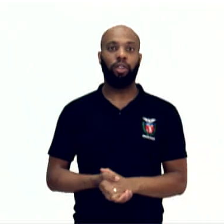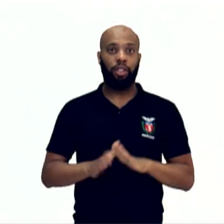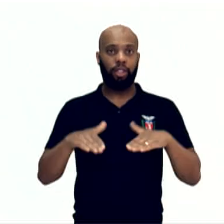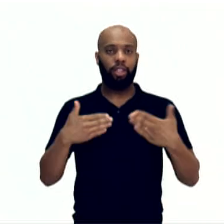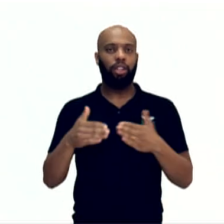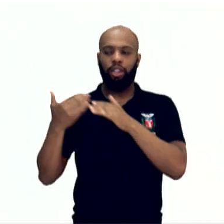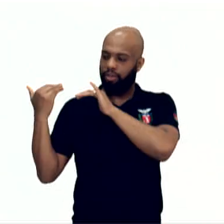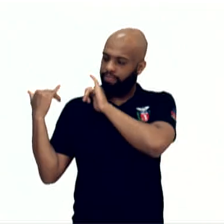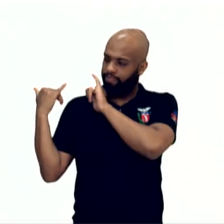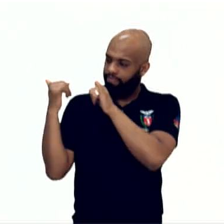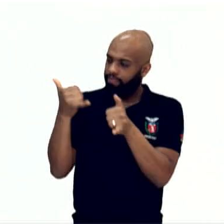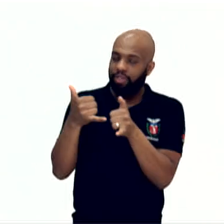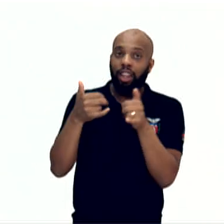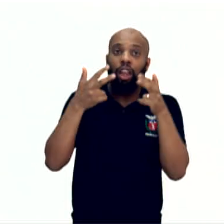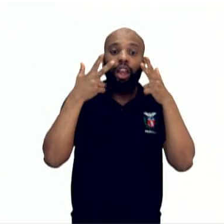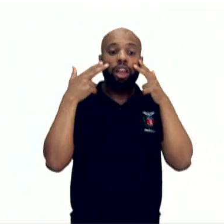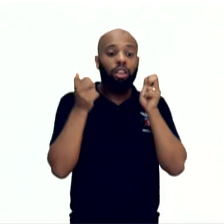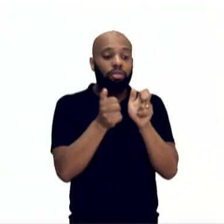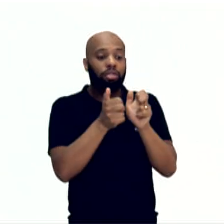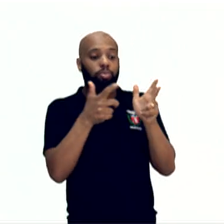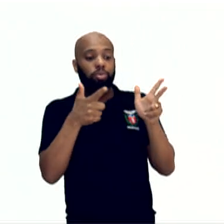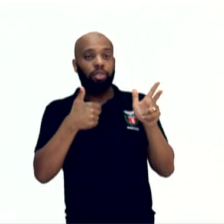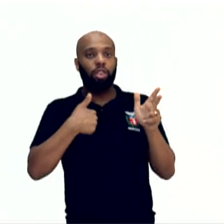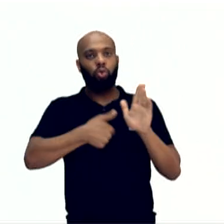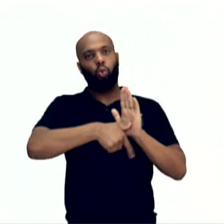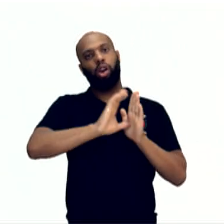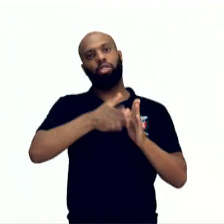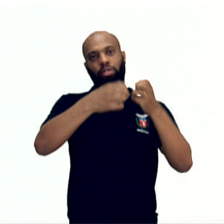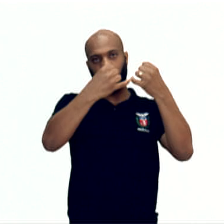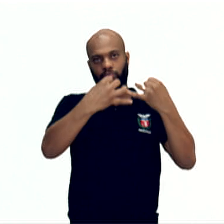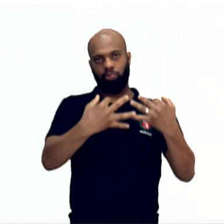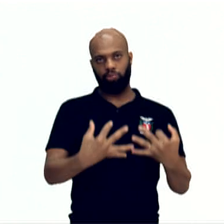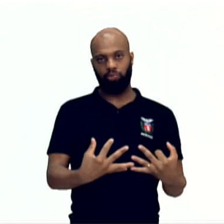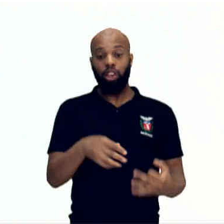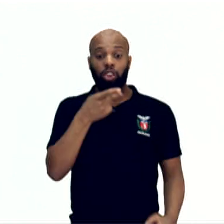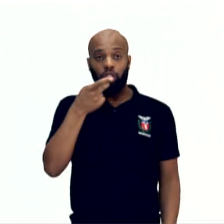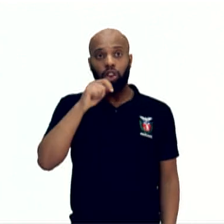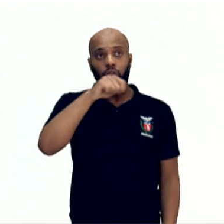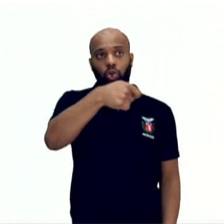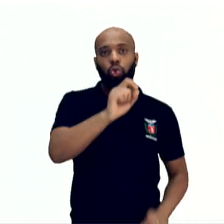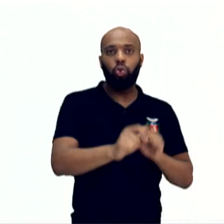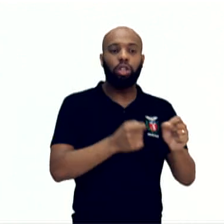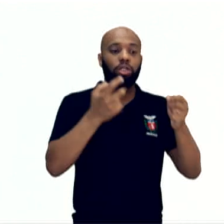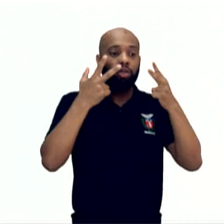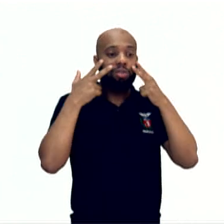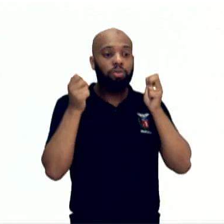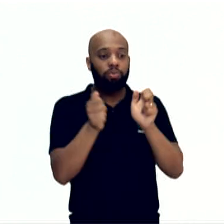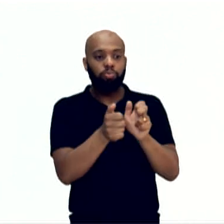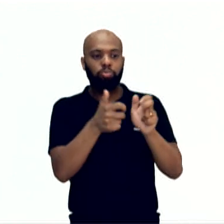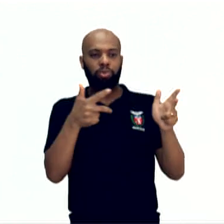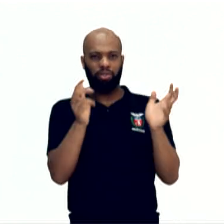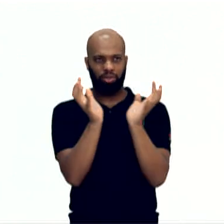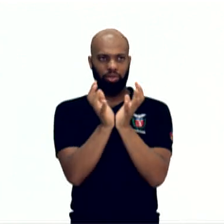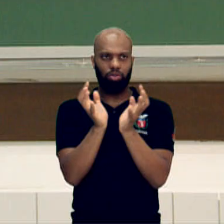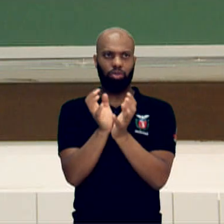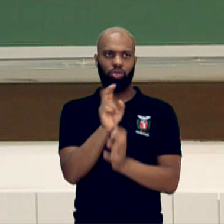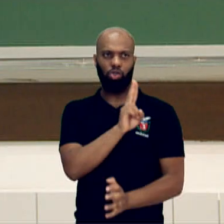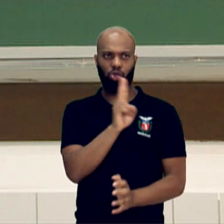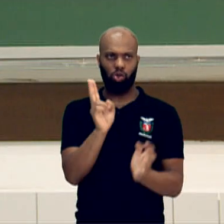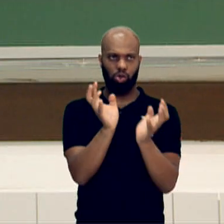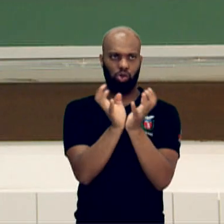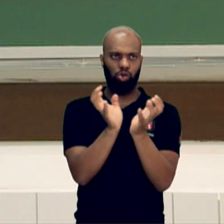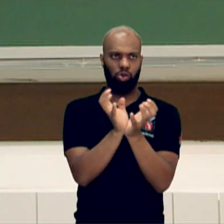Então é a lenda indígena, aquela lenda que eu contei. E essa lenda que se refere aos índios temiminós.